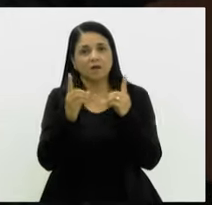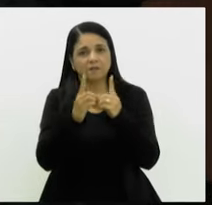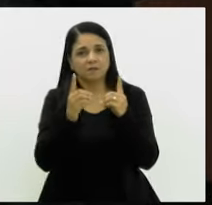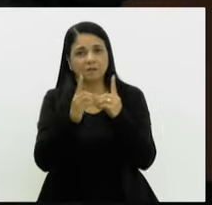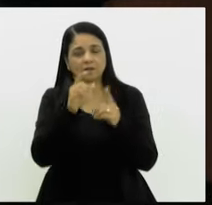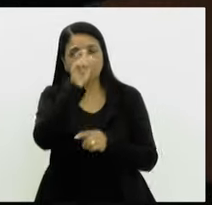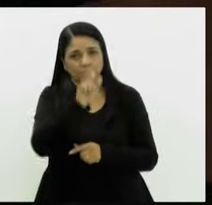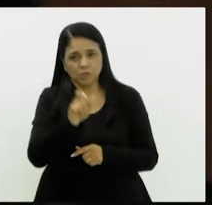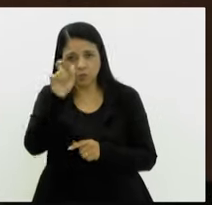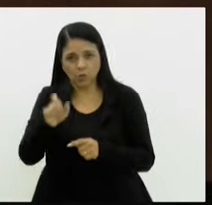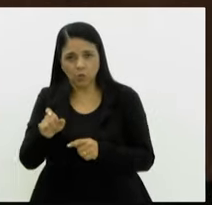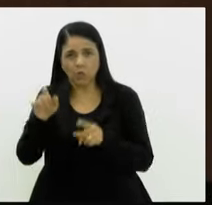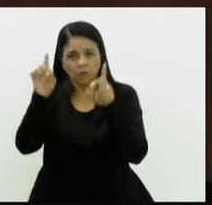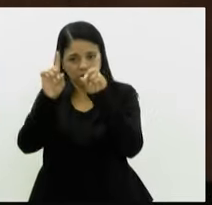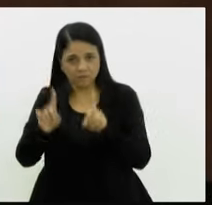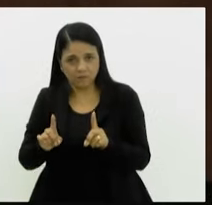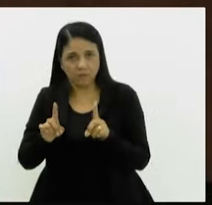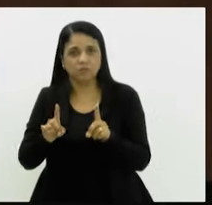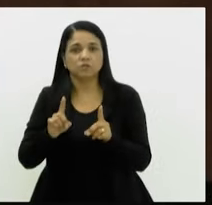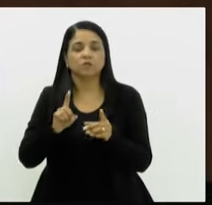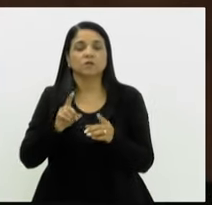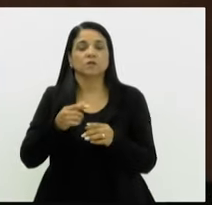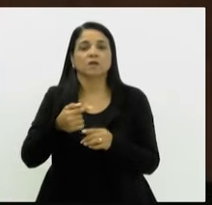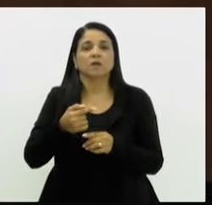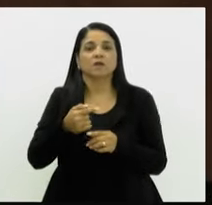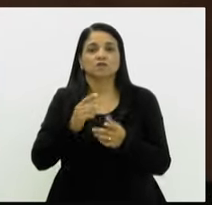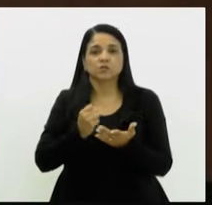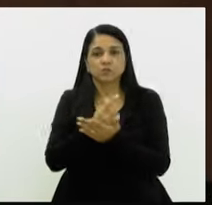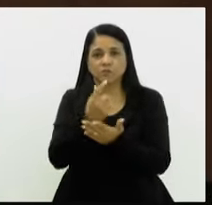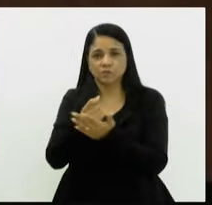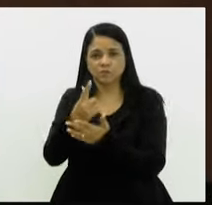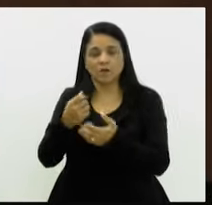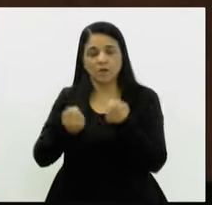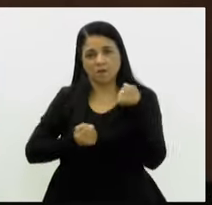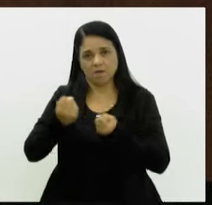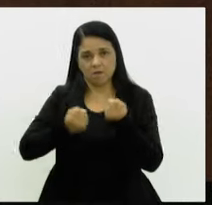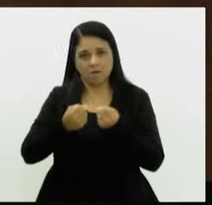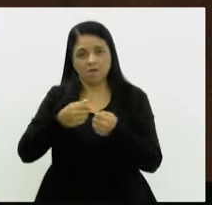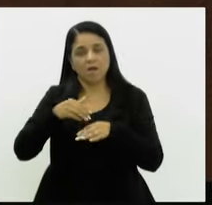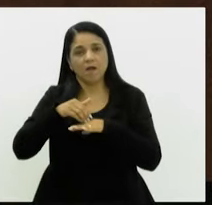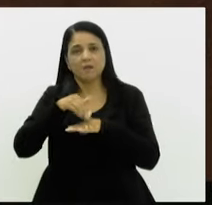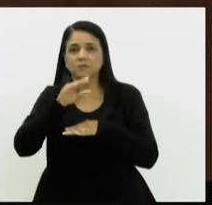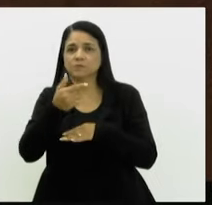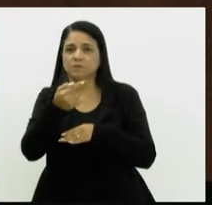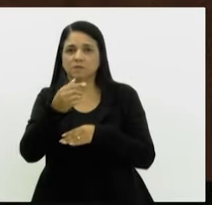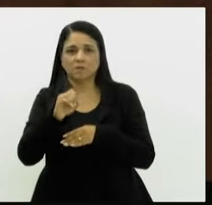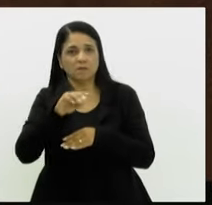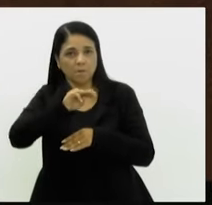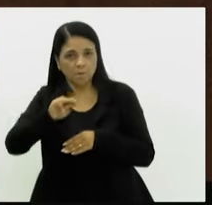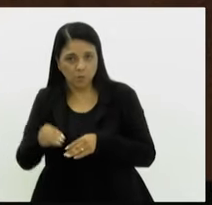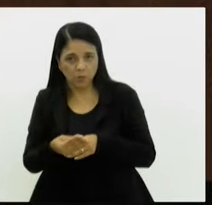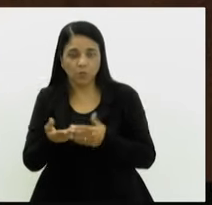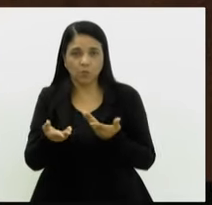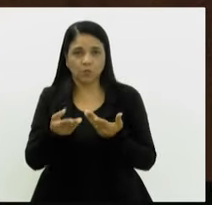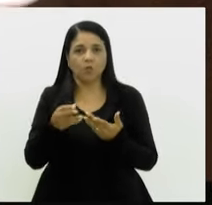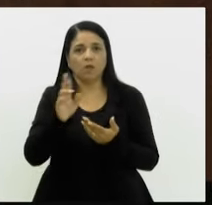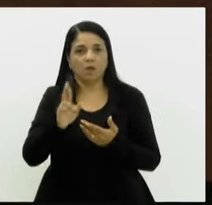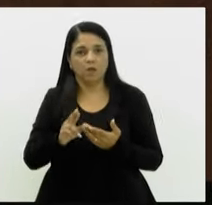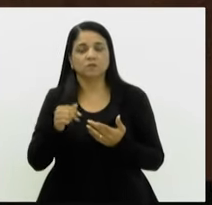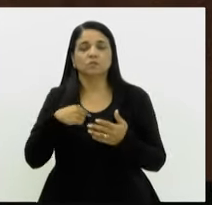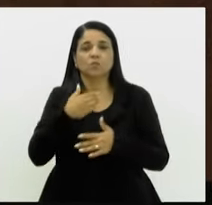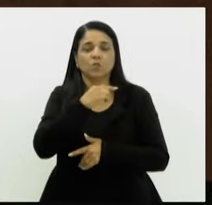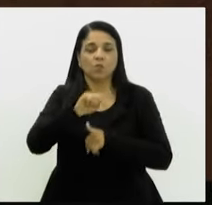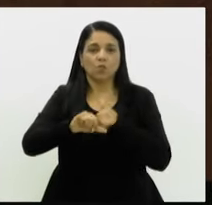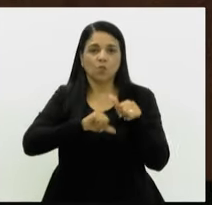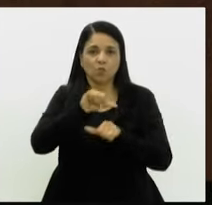comprassem veículos acima de R$70 mil. E a gente sabe que depois que o governo, infelizmente, aí mudou a